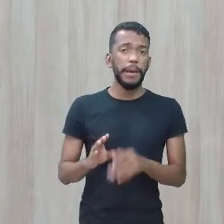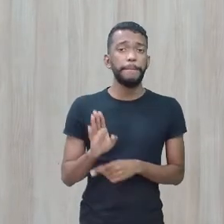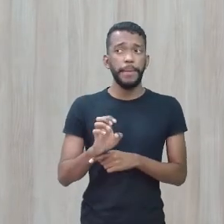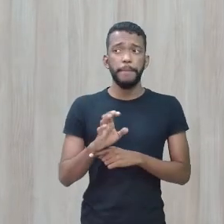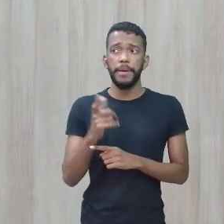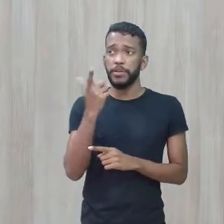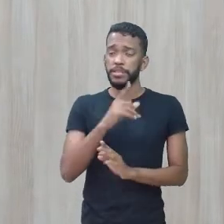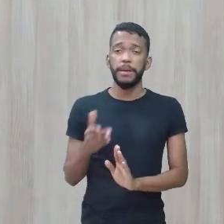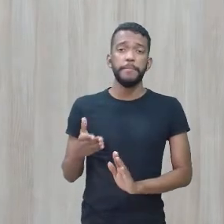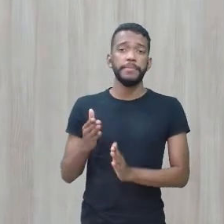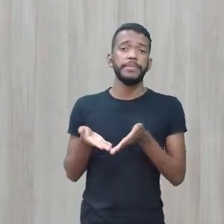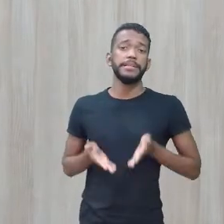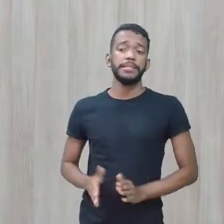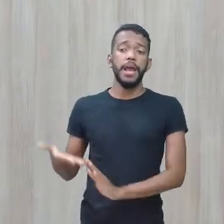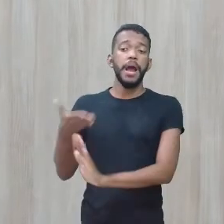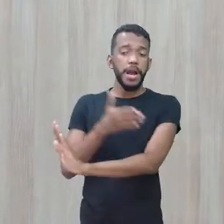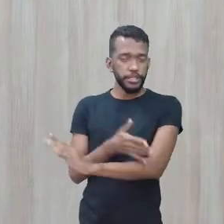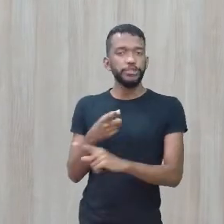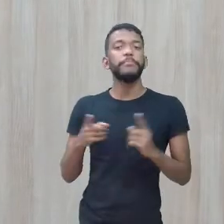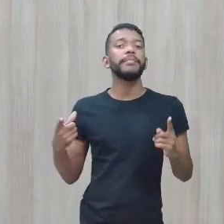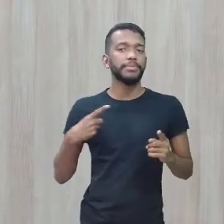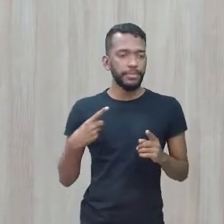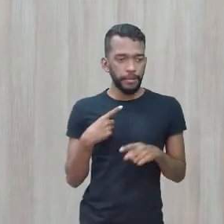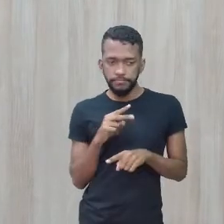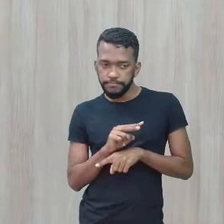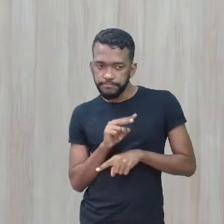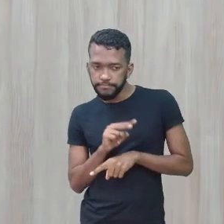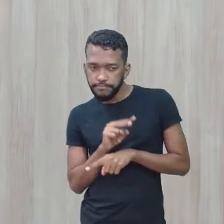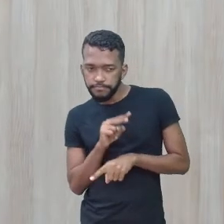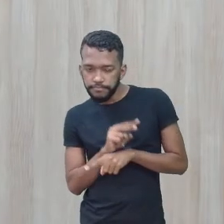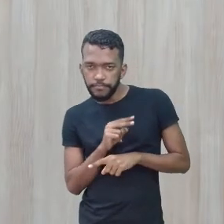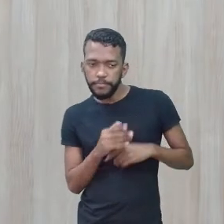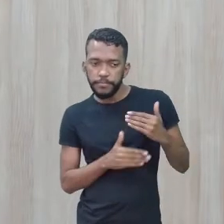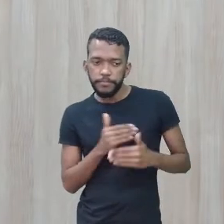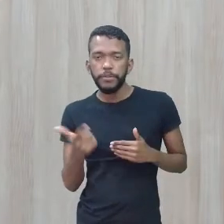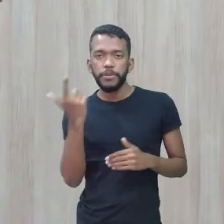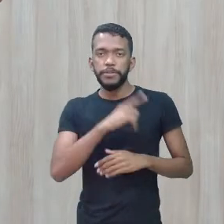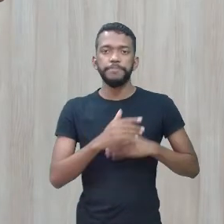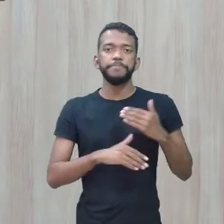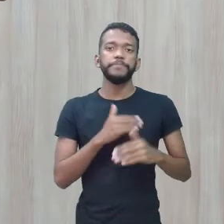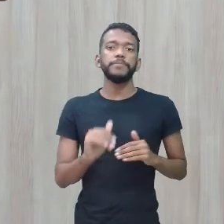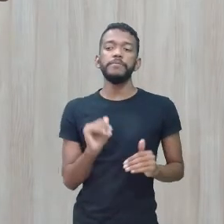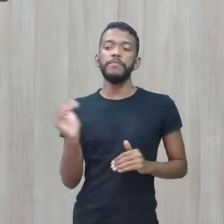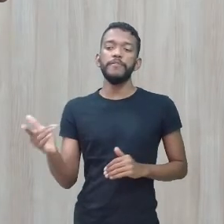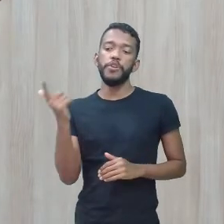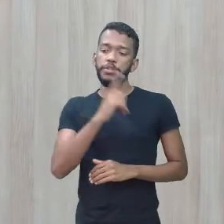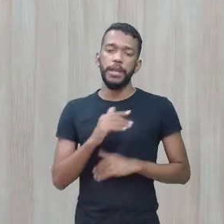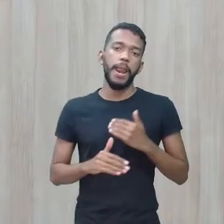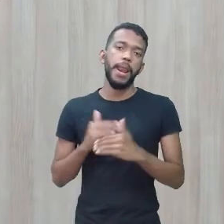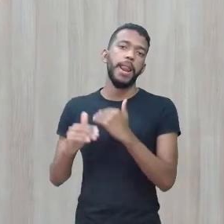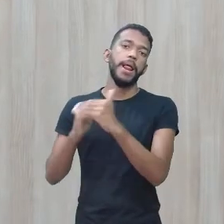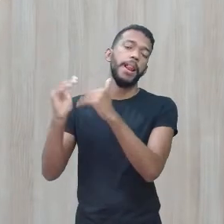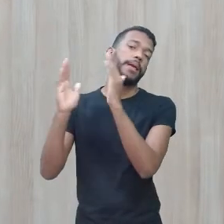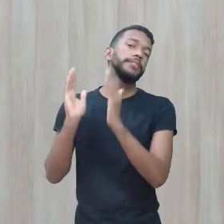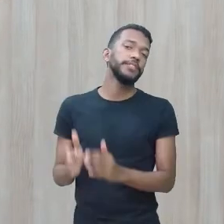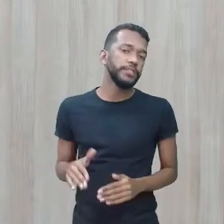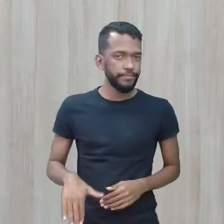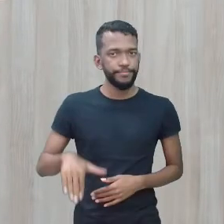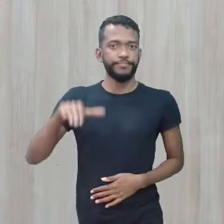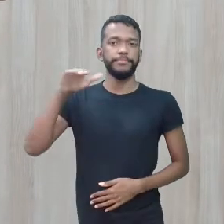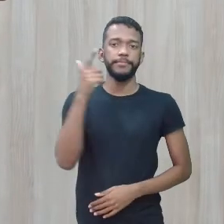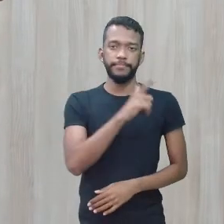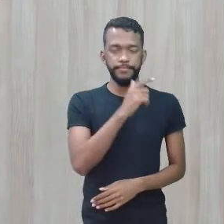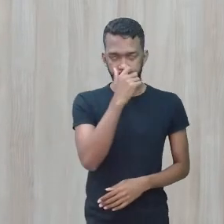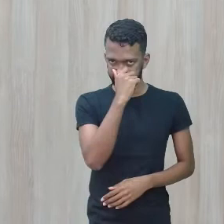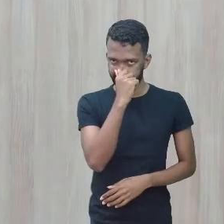nasce prematuro, mas já tem todo um acompanhamento que depois se desenvolve consegue se desenvolver fora da barriga